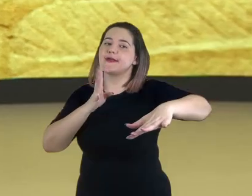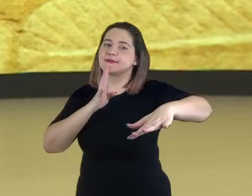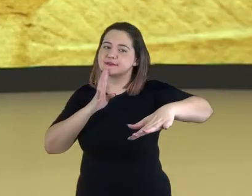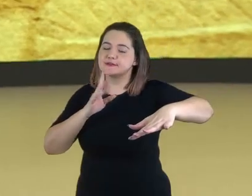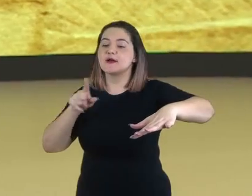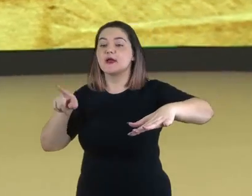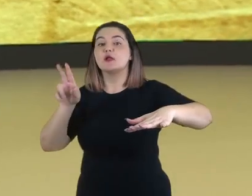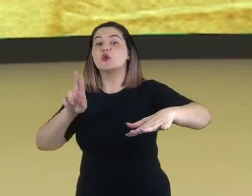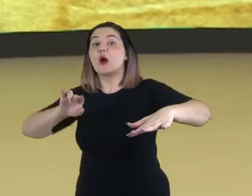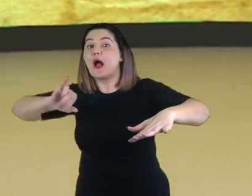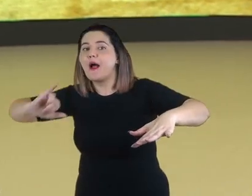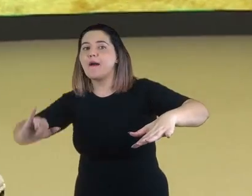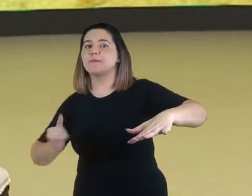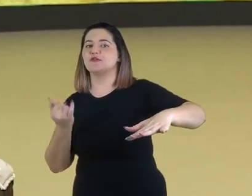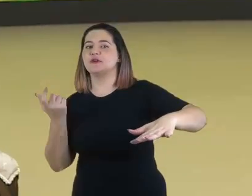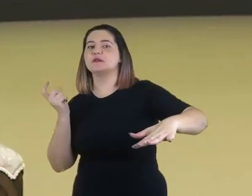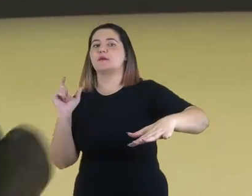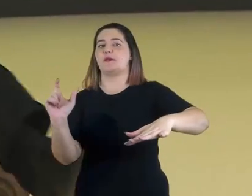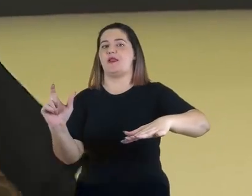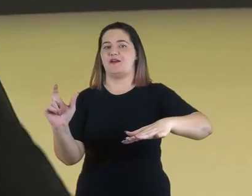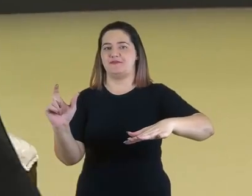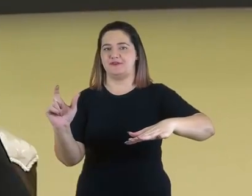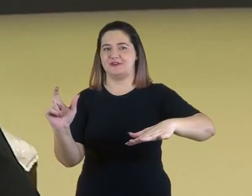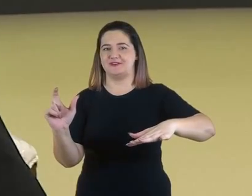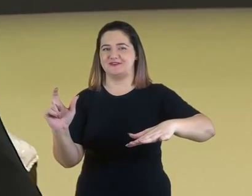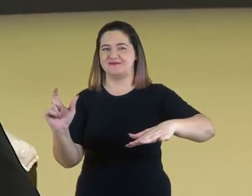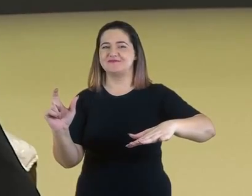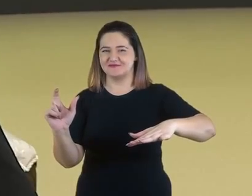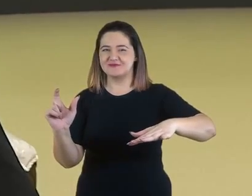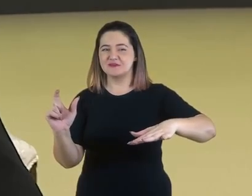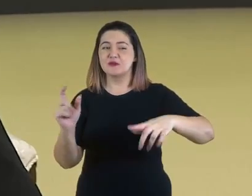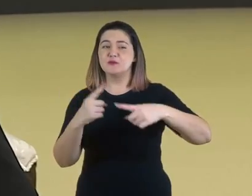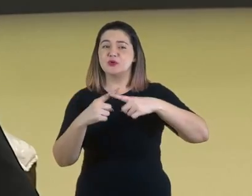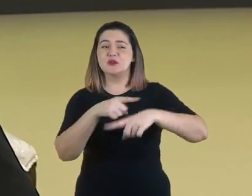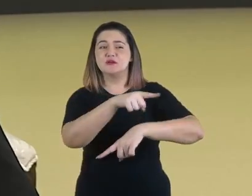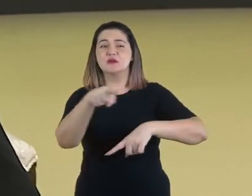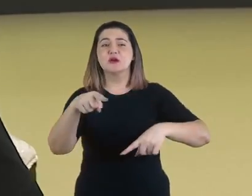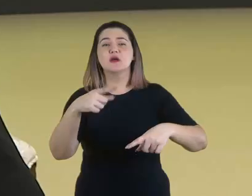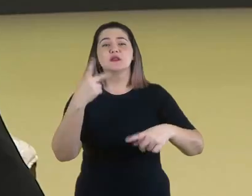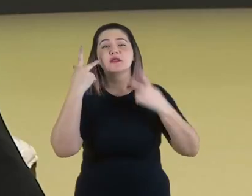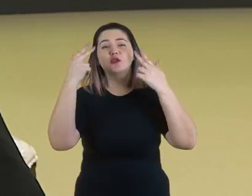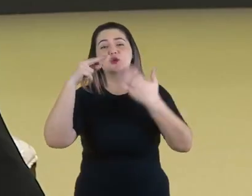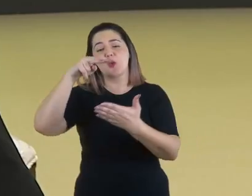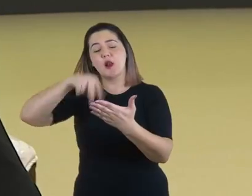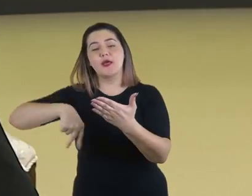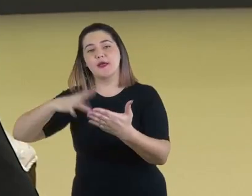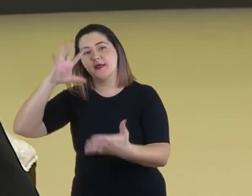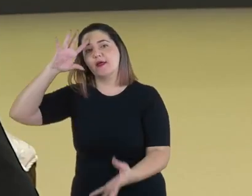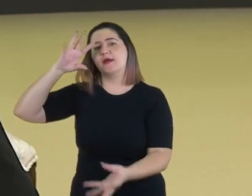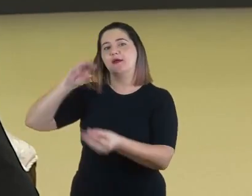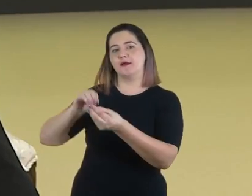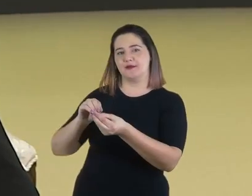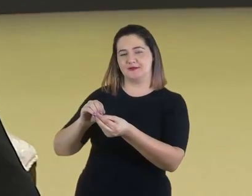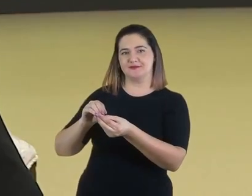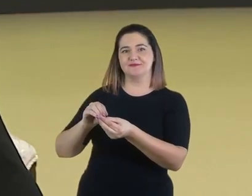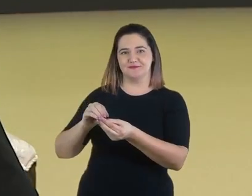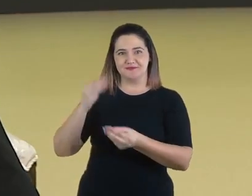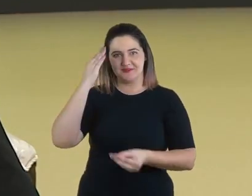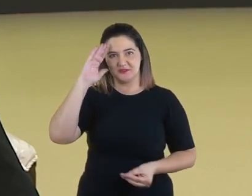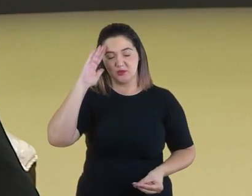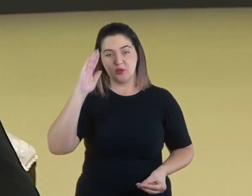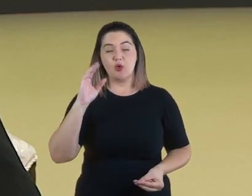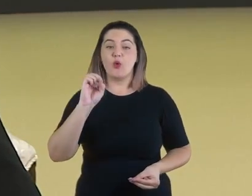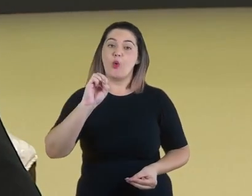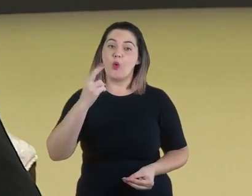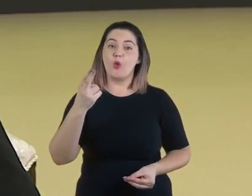idam ou adanu, que seria mais precisa do que a palavra comum para ano, que é shaná, ano em